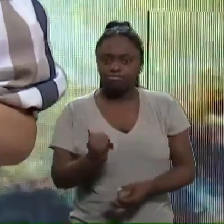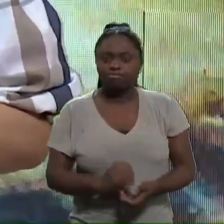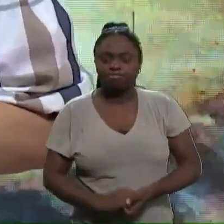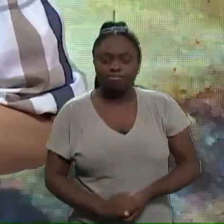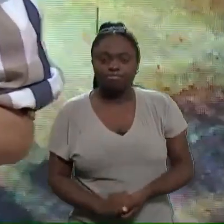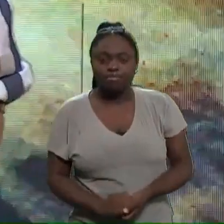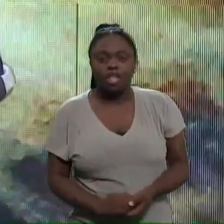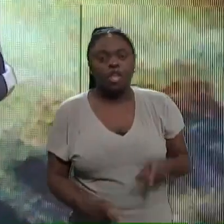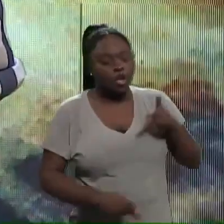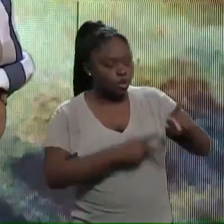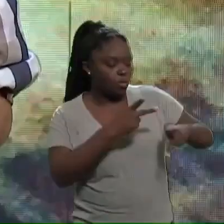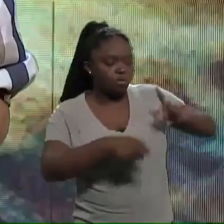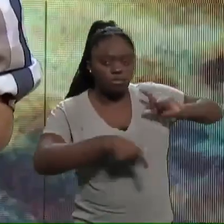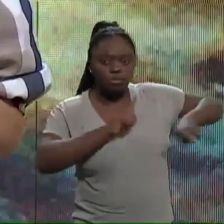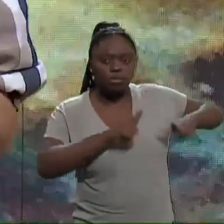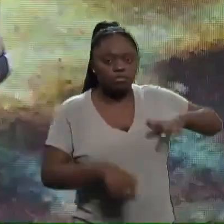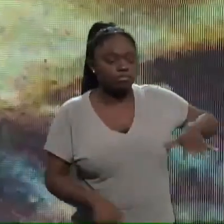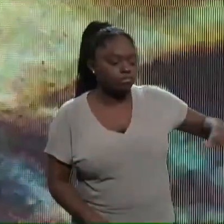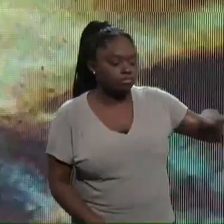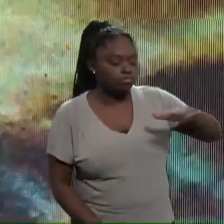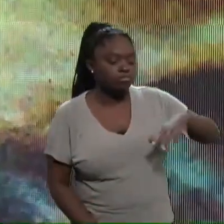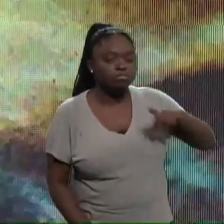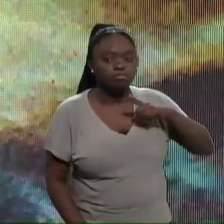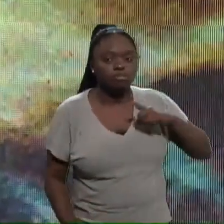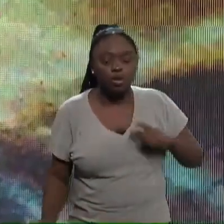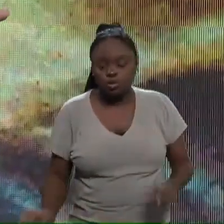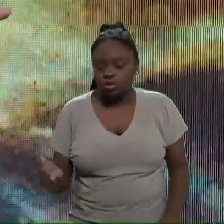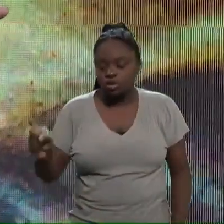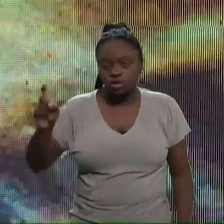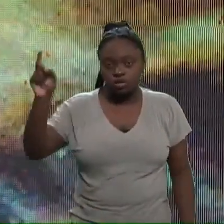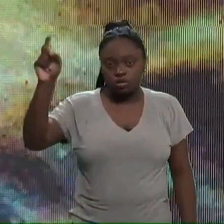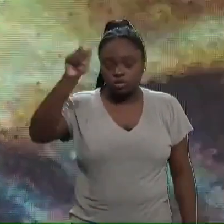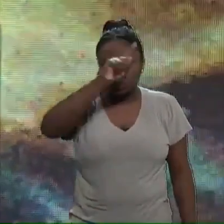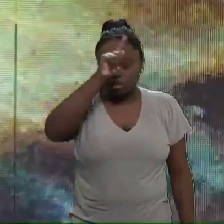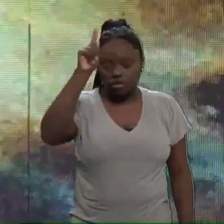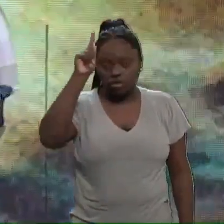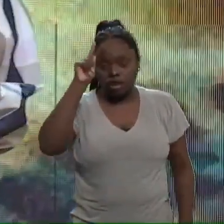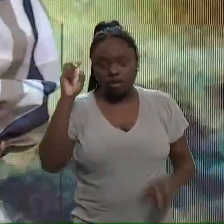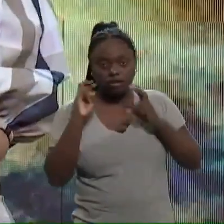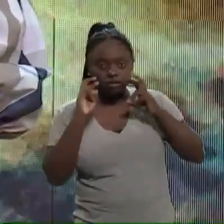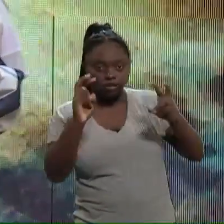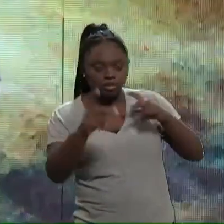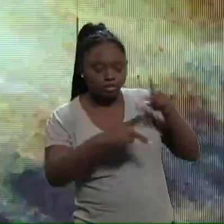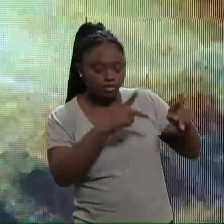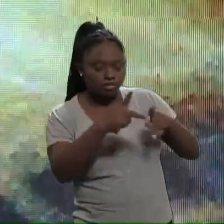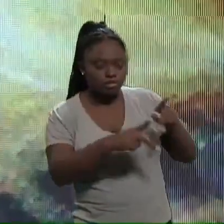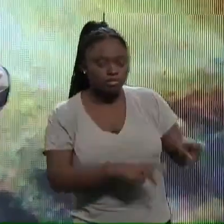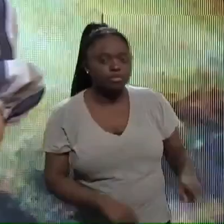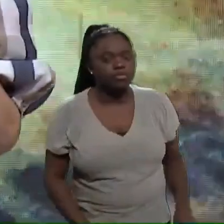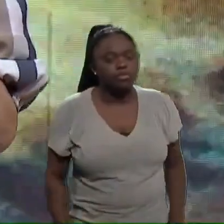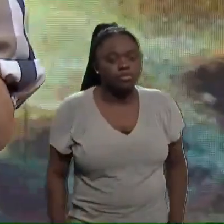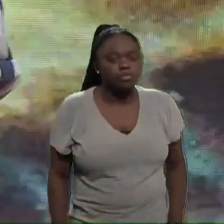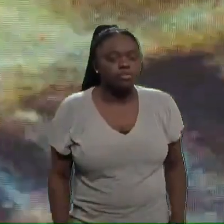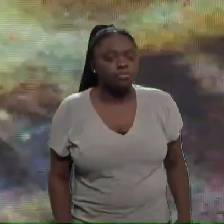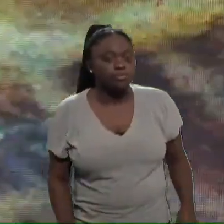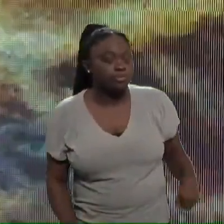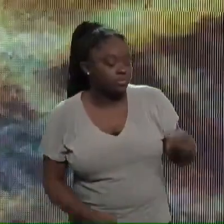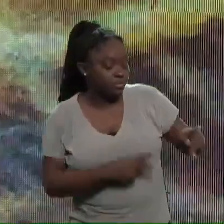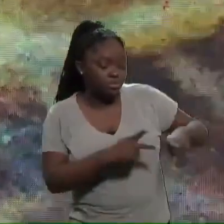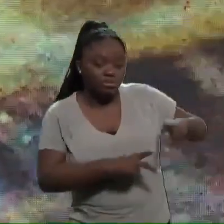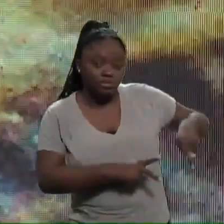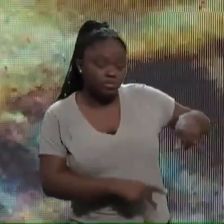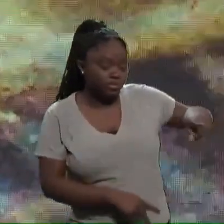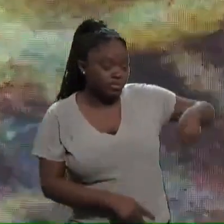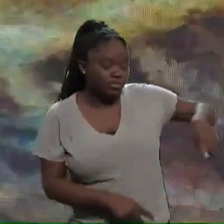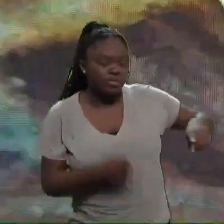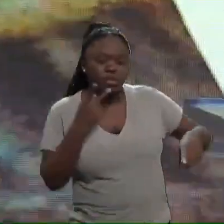povo de Israel. Tem um gigante, Golias, gritando para o povo. Está o povo de Israel, a Bíblia vai dizer